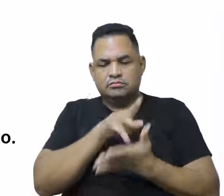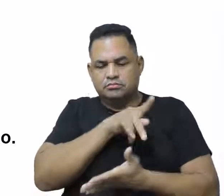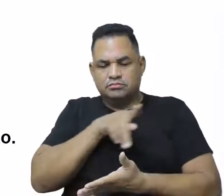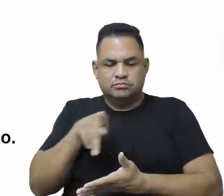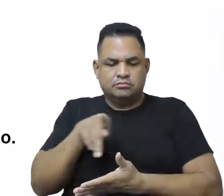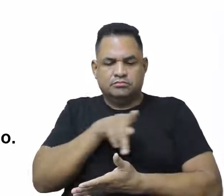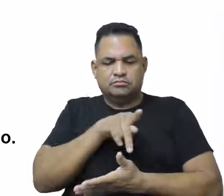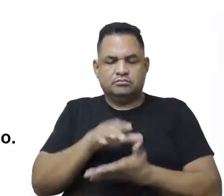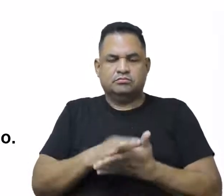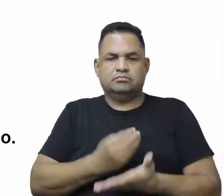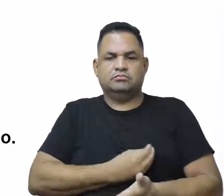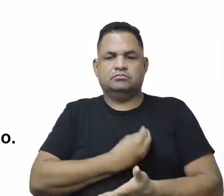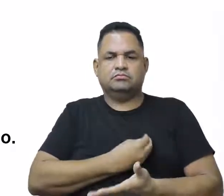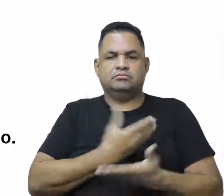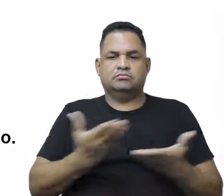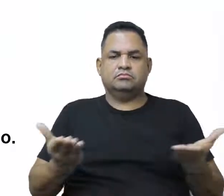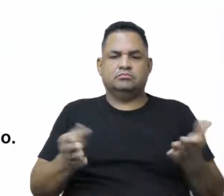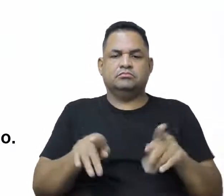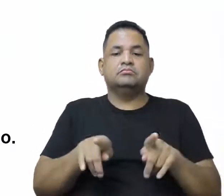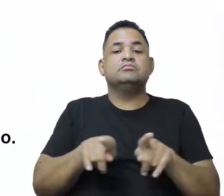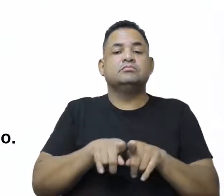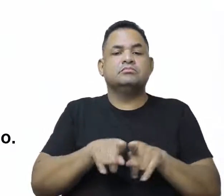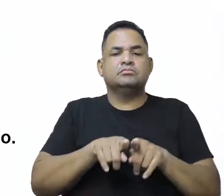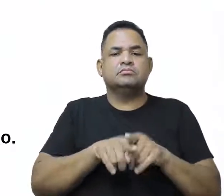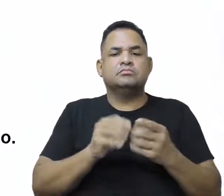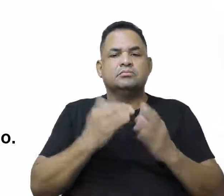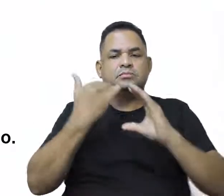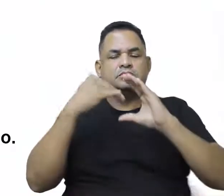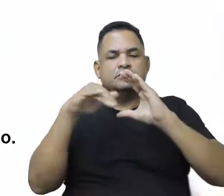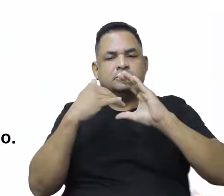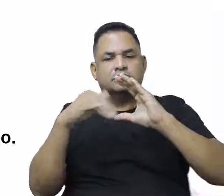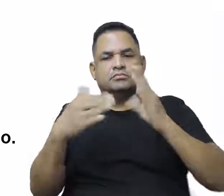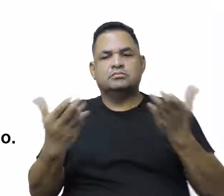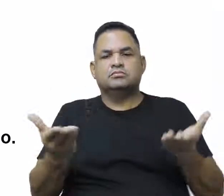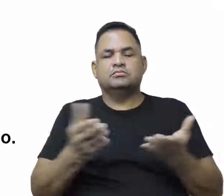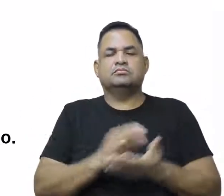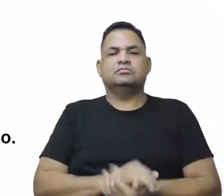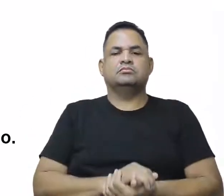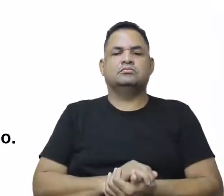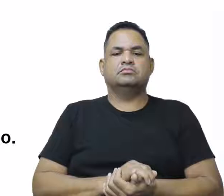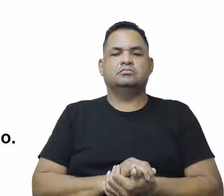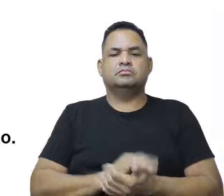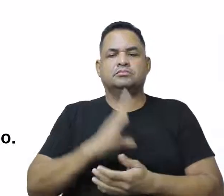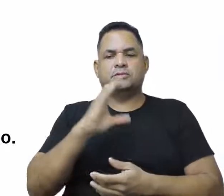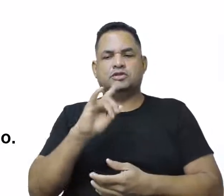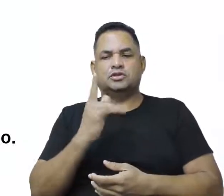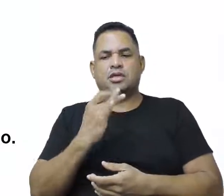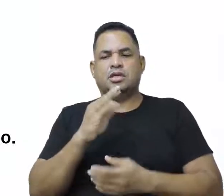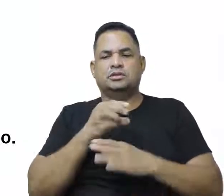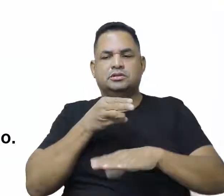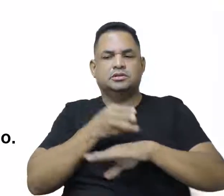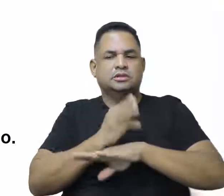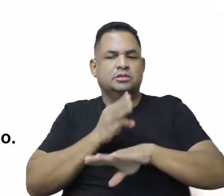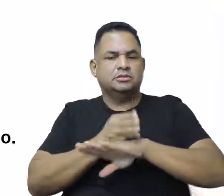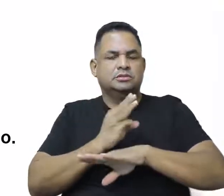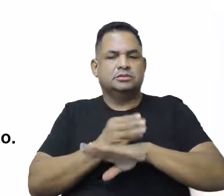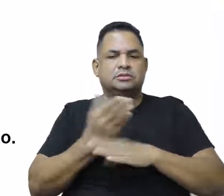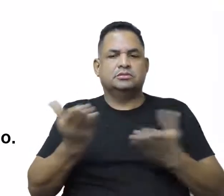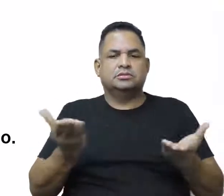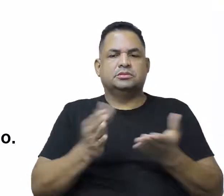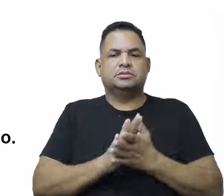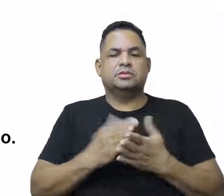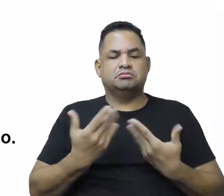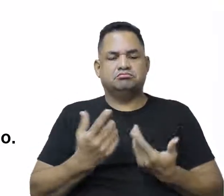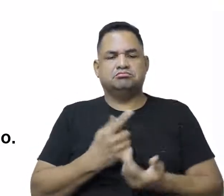professores presenciais de vocês estarem mandando para nós, né, no chat Zap, não tem problema, a gente está disponível,